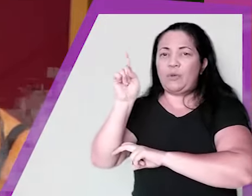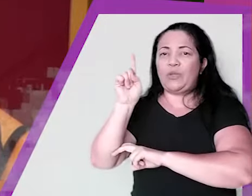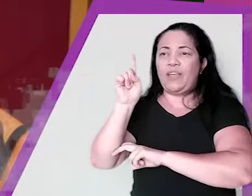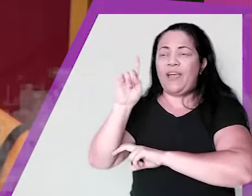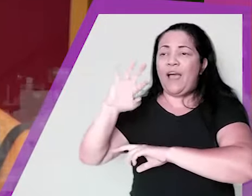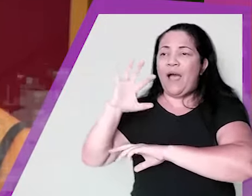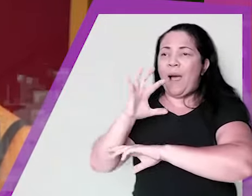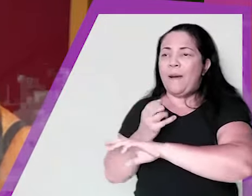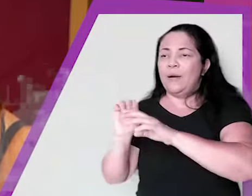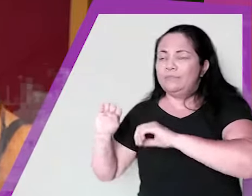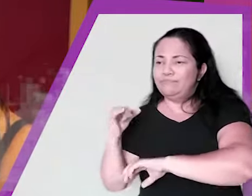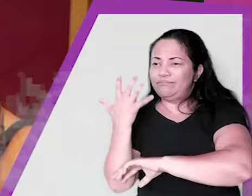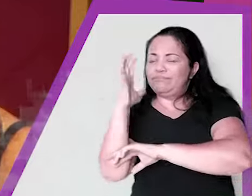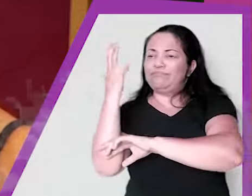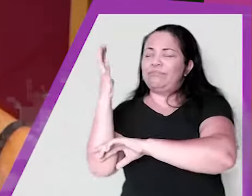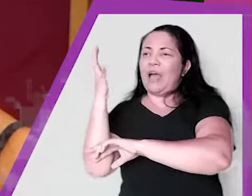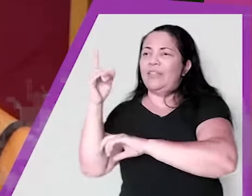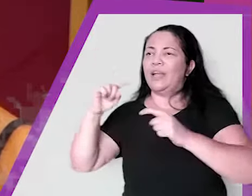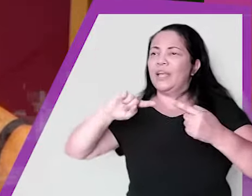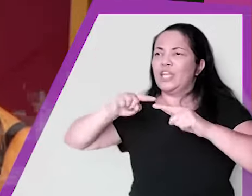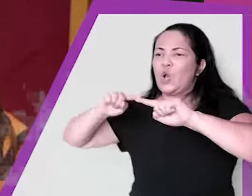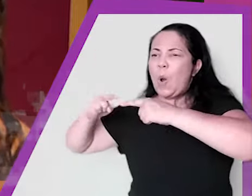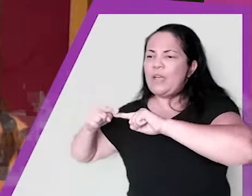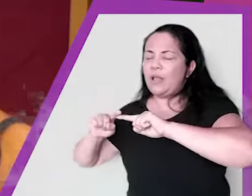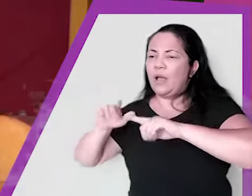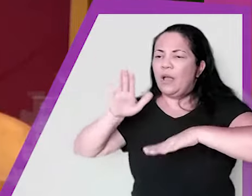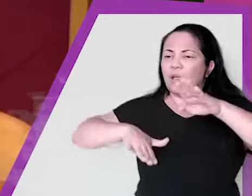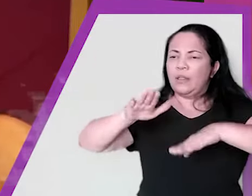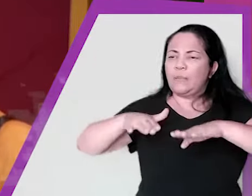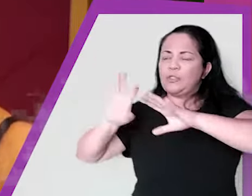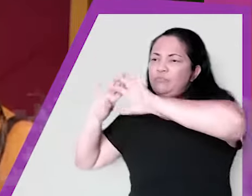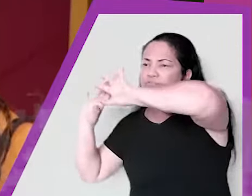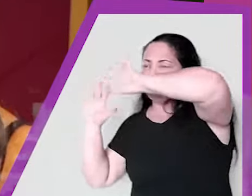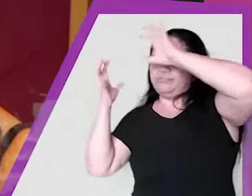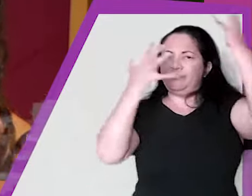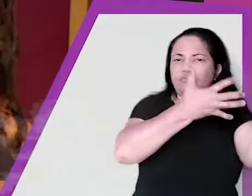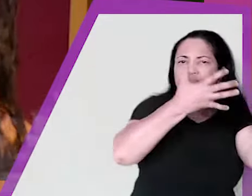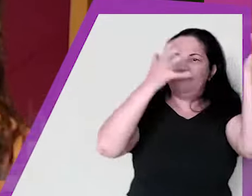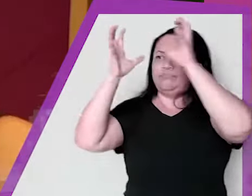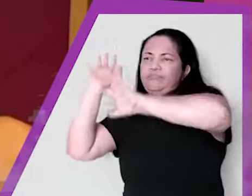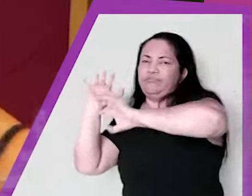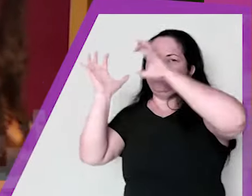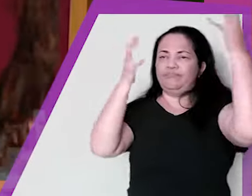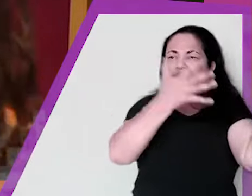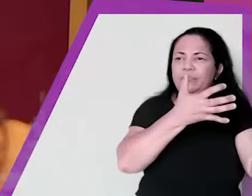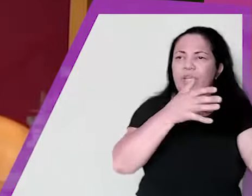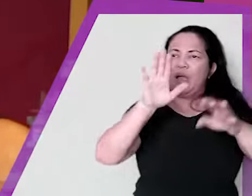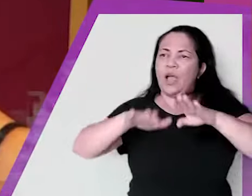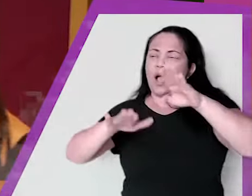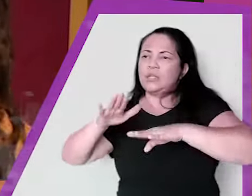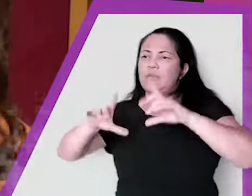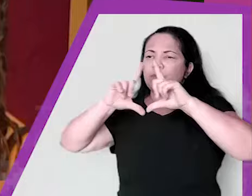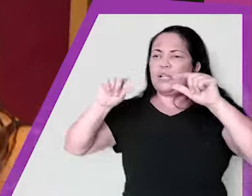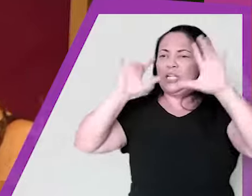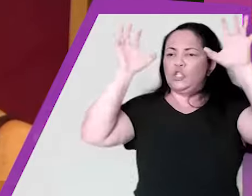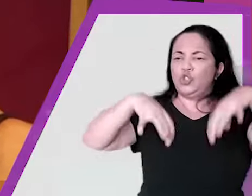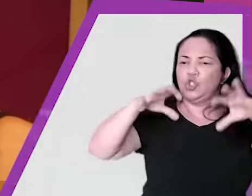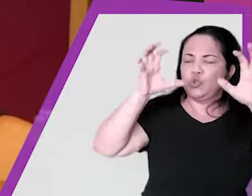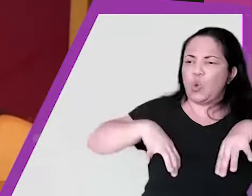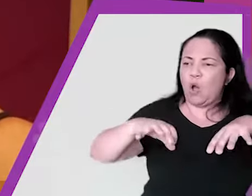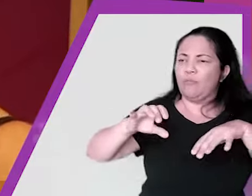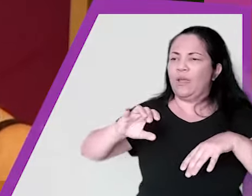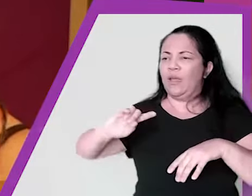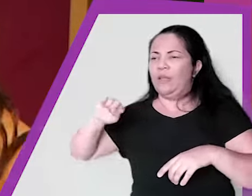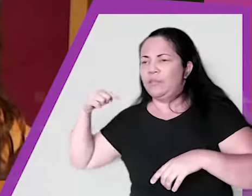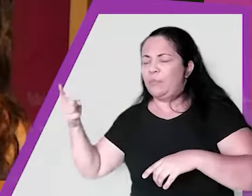que tem a ver com o Cerrado, que as pessoas não notam, é a sazonalidade. Essa coisa da seca-chuva, chuva-seca, seca-chuva, que a gente vê,